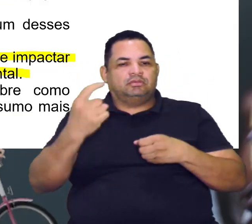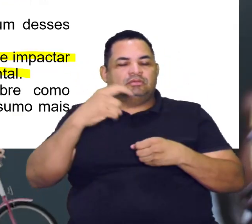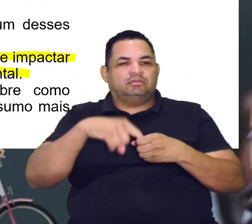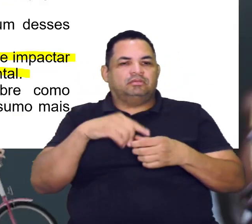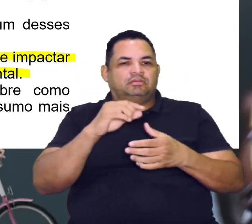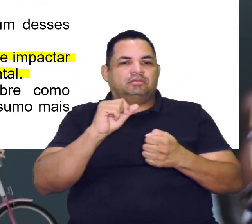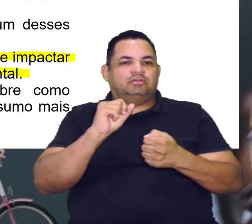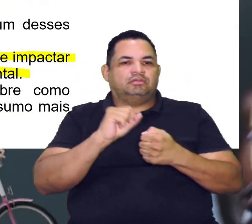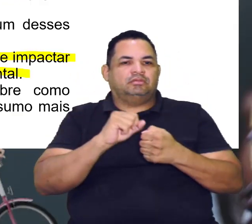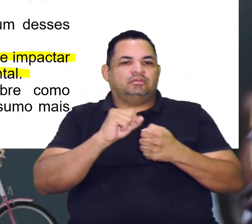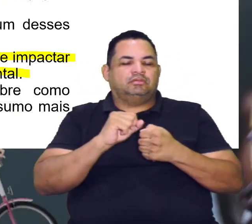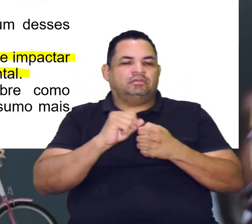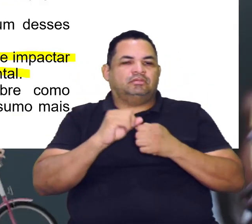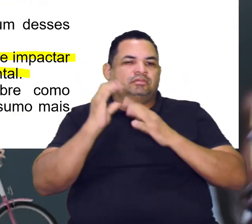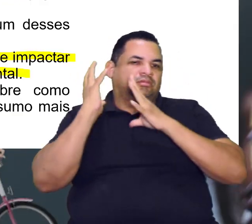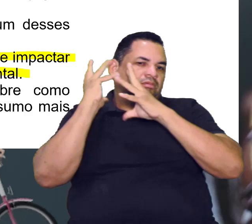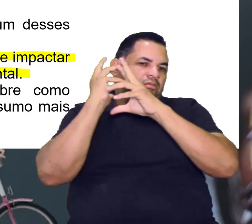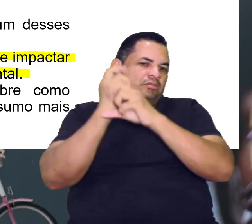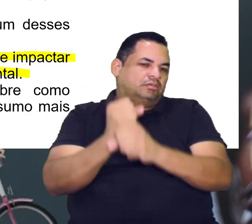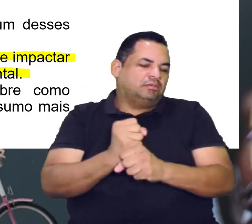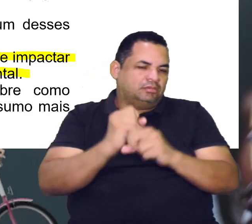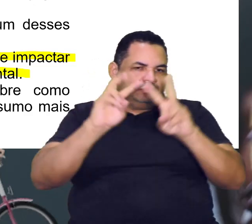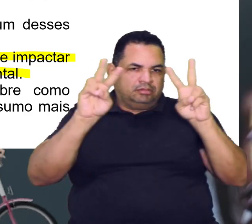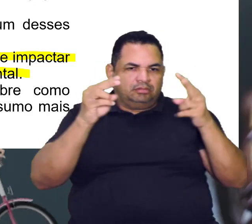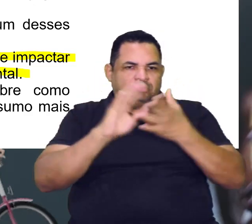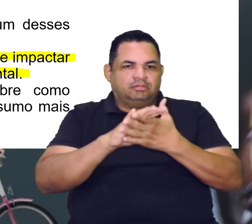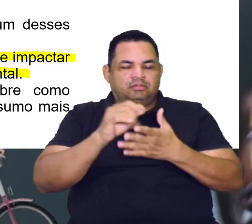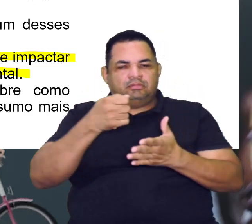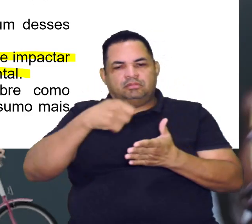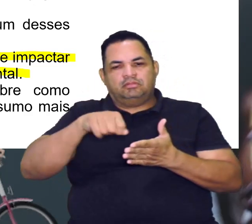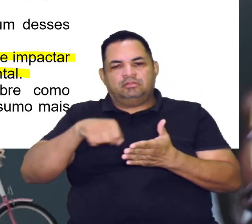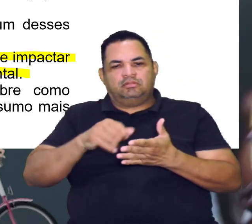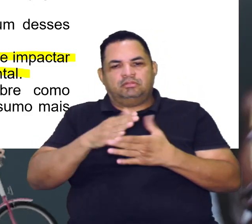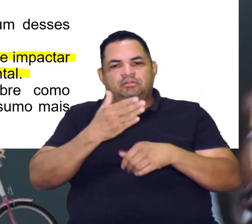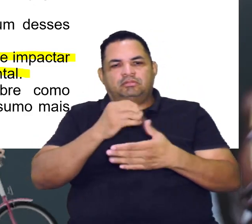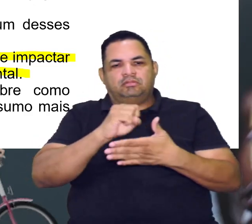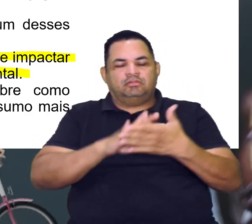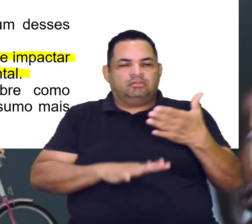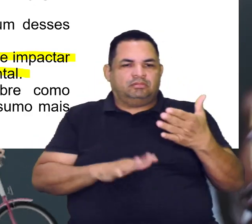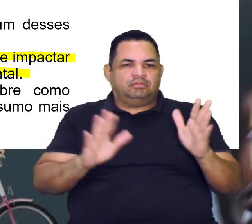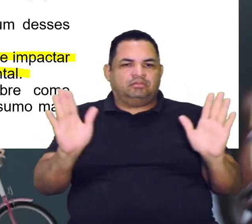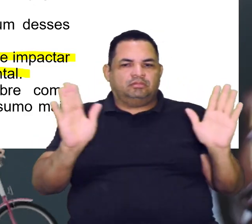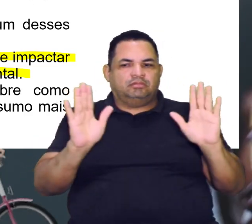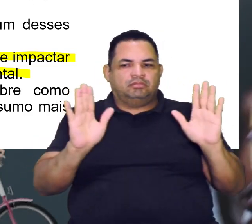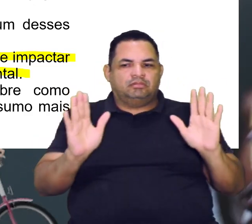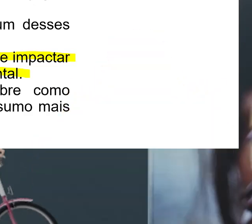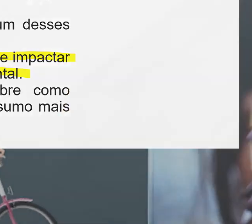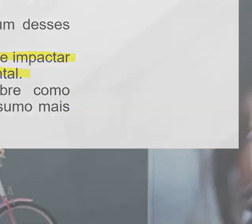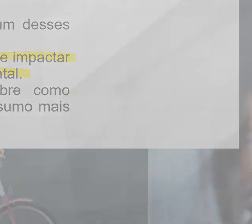gente volta para revisar essa temática e corrigir os exercícios. Até mais!